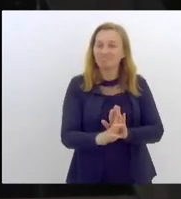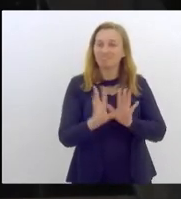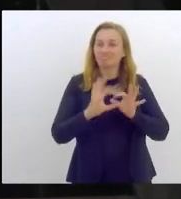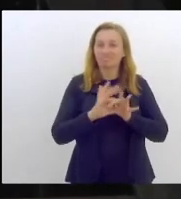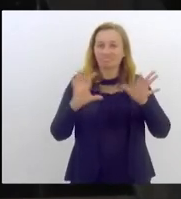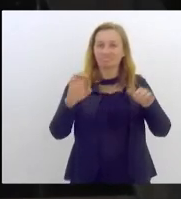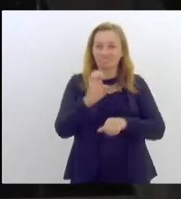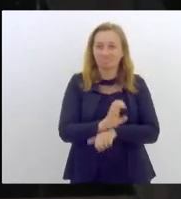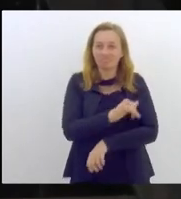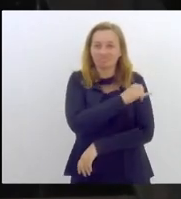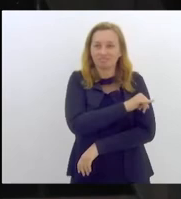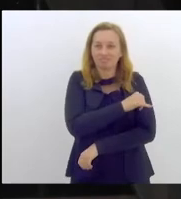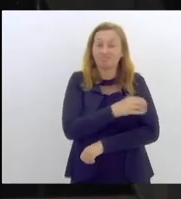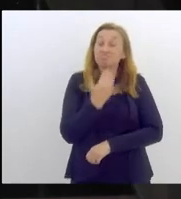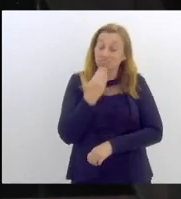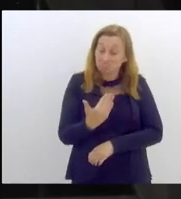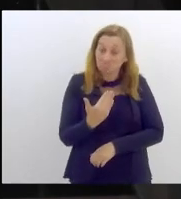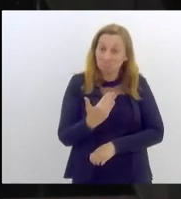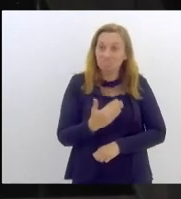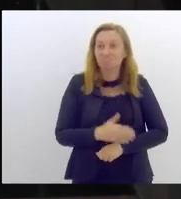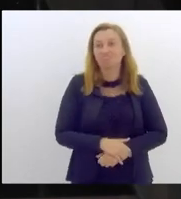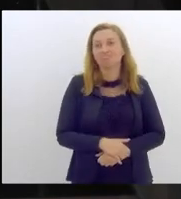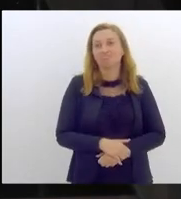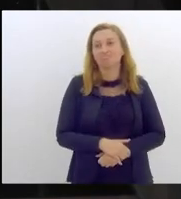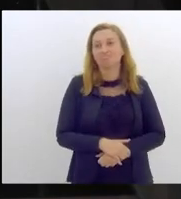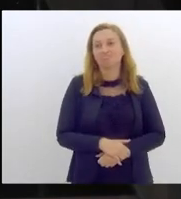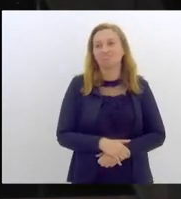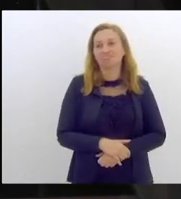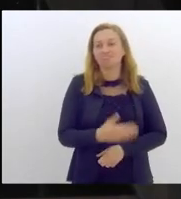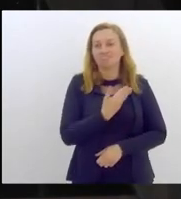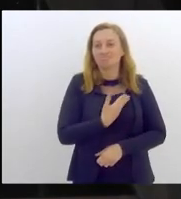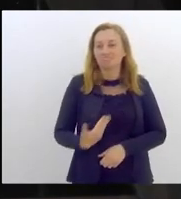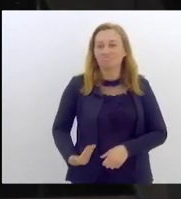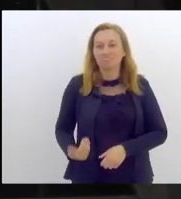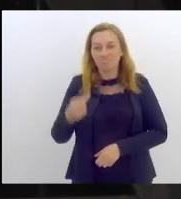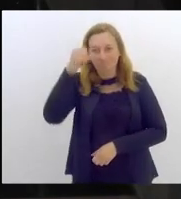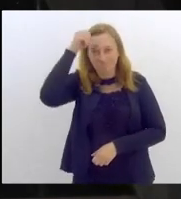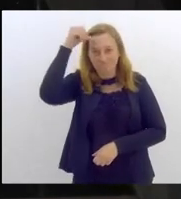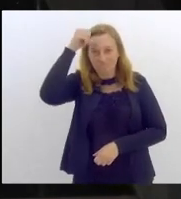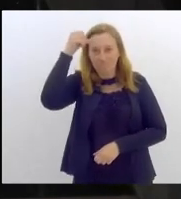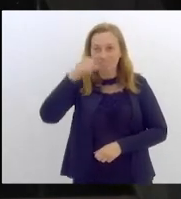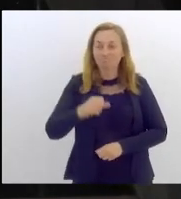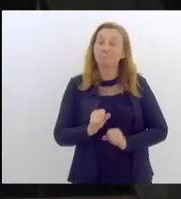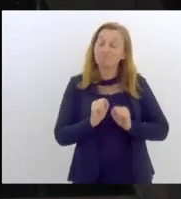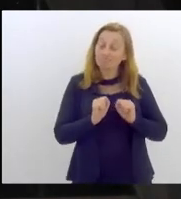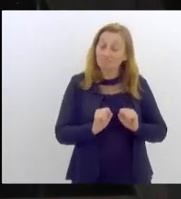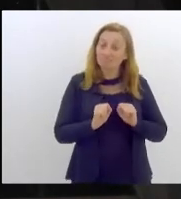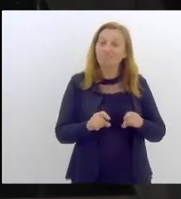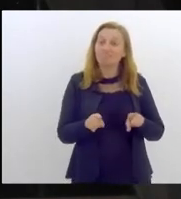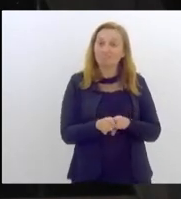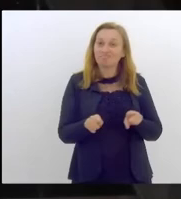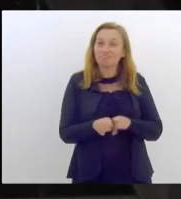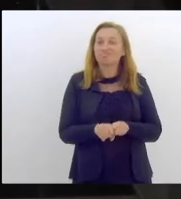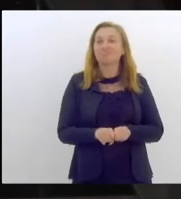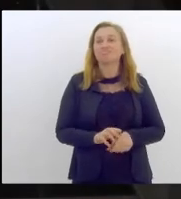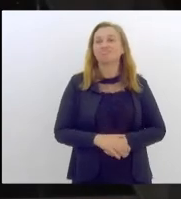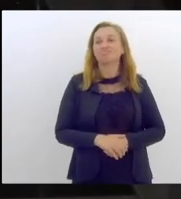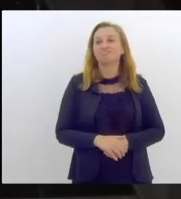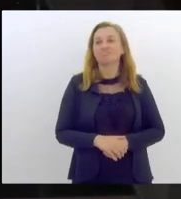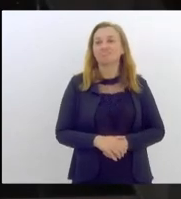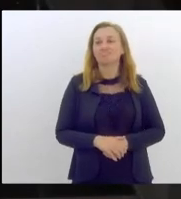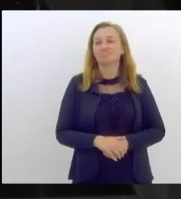do Rio de Janeiro pedindo ao Governador Cláudio Castro que possa também estabelecer